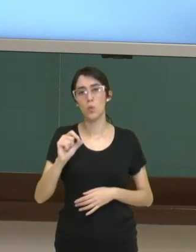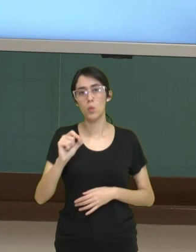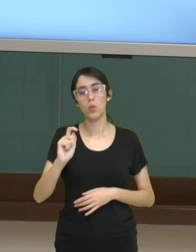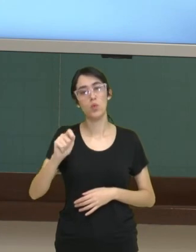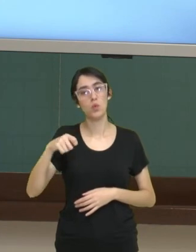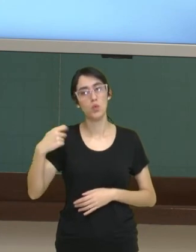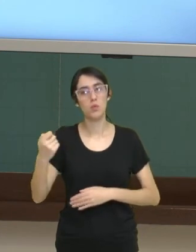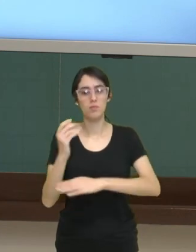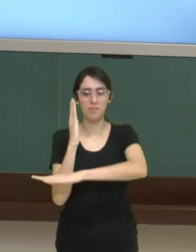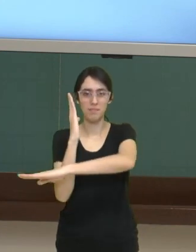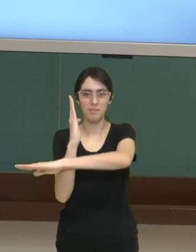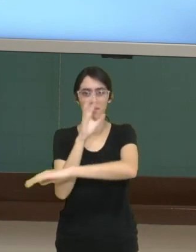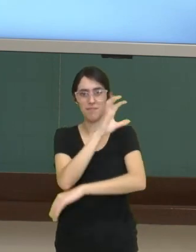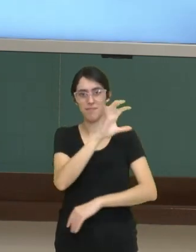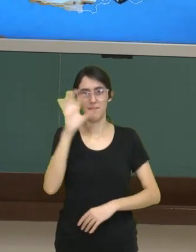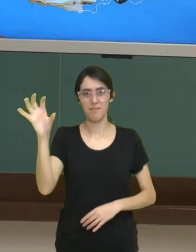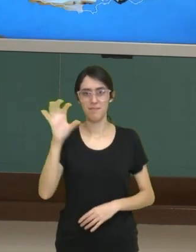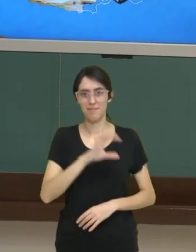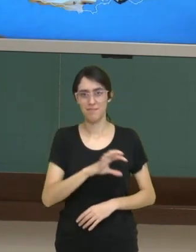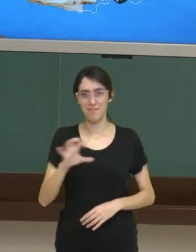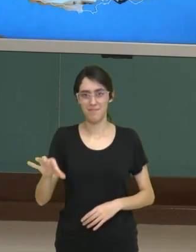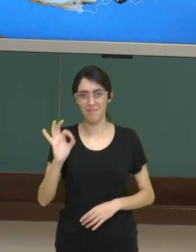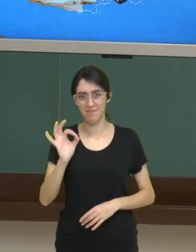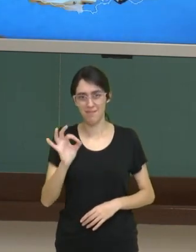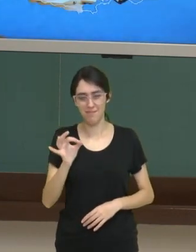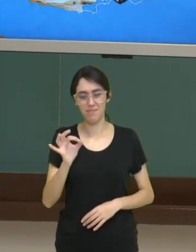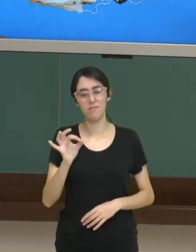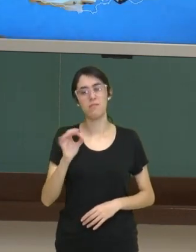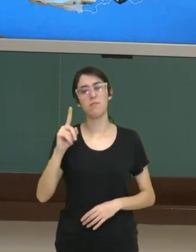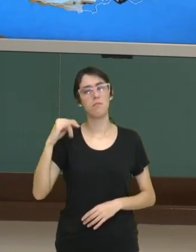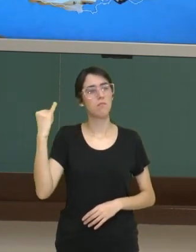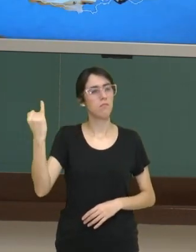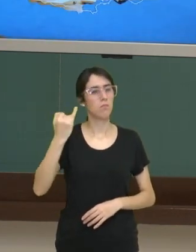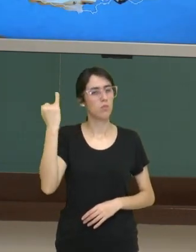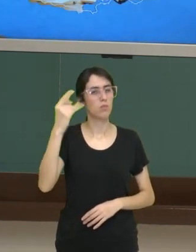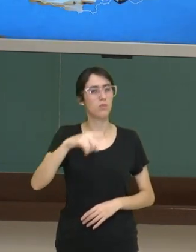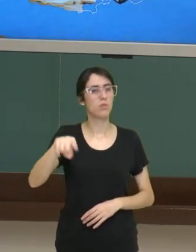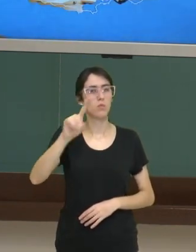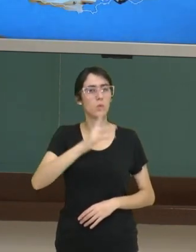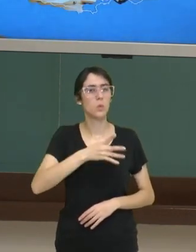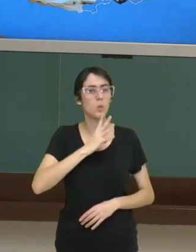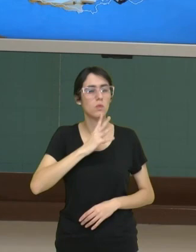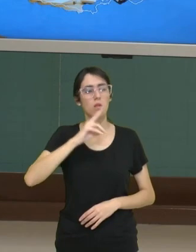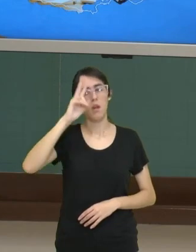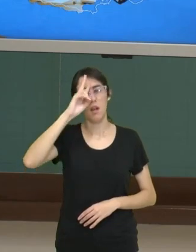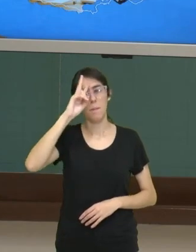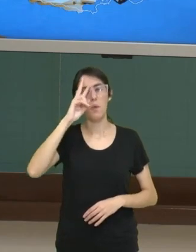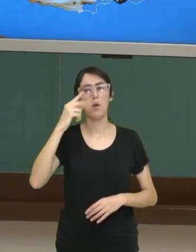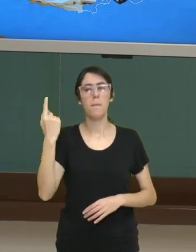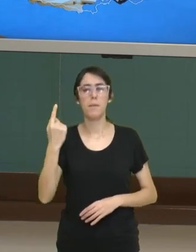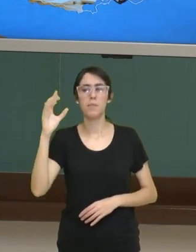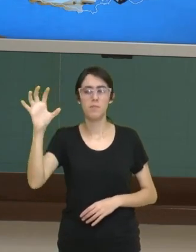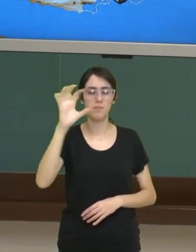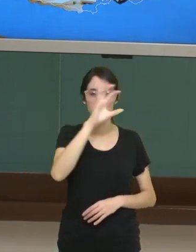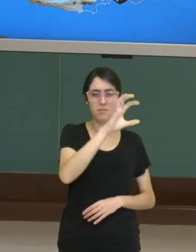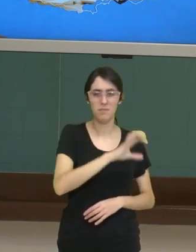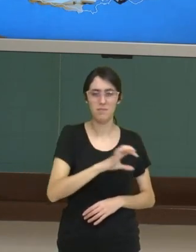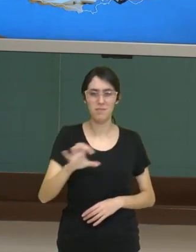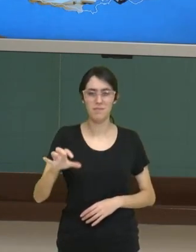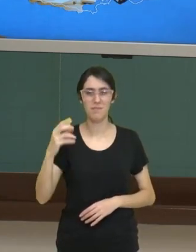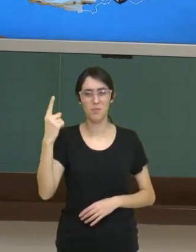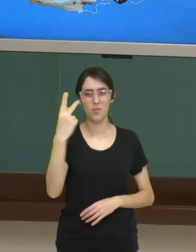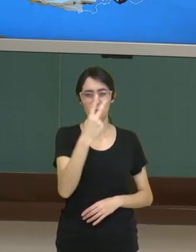o plano cartesiano, né? Que é extremamente importante, relembramos primeiro, segundo, terceiro e